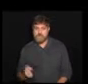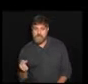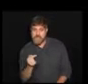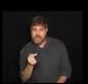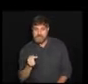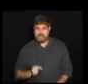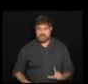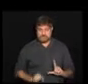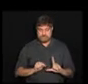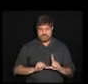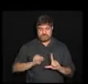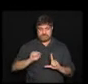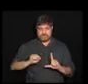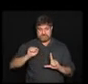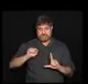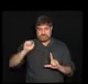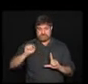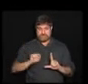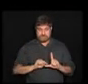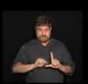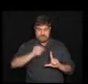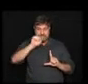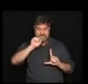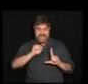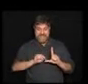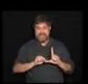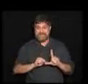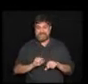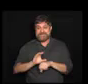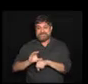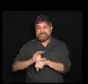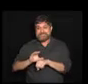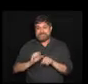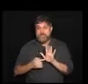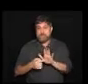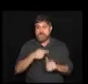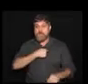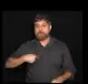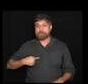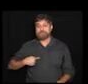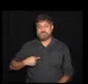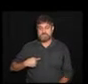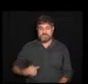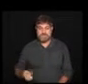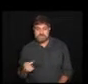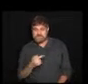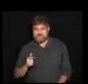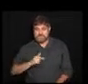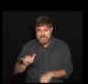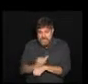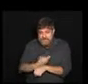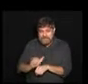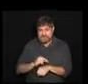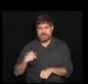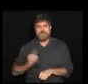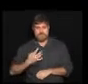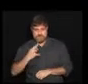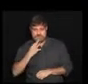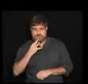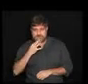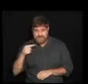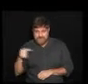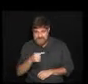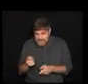Esse gráfico em cinza mostra a situação da China. A China, com aquelas medidas de contenção que todos nós